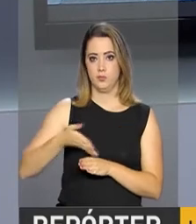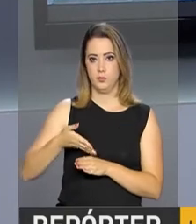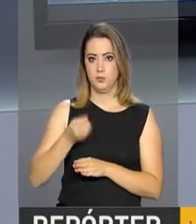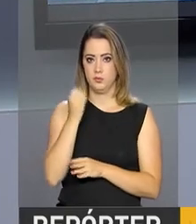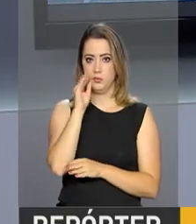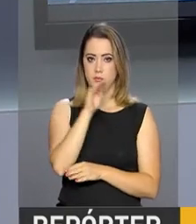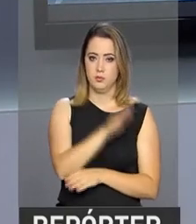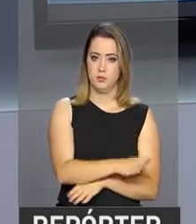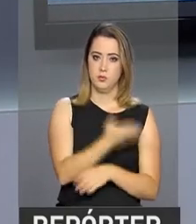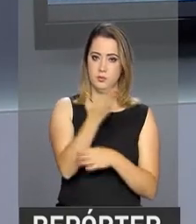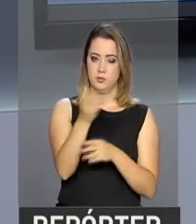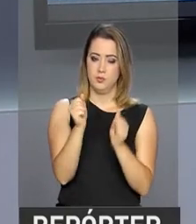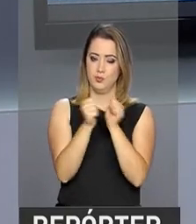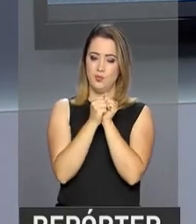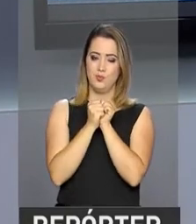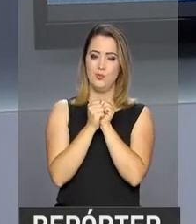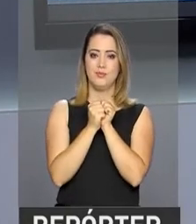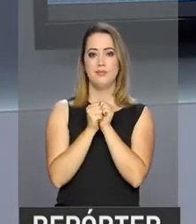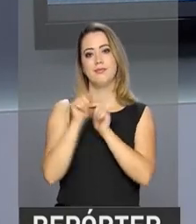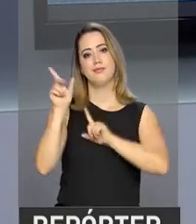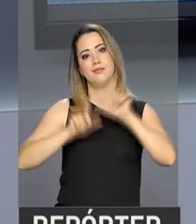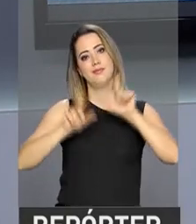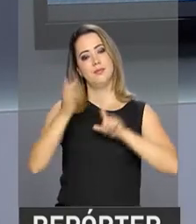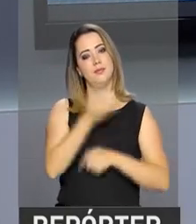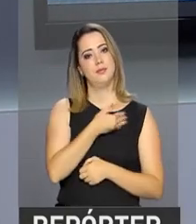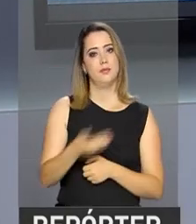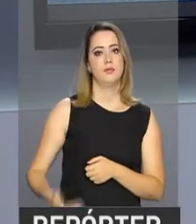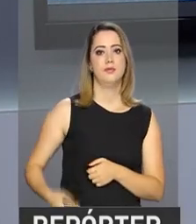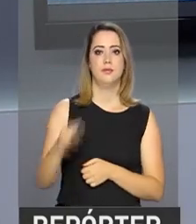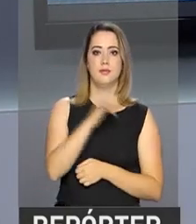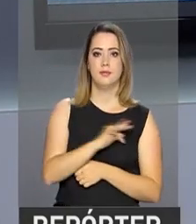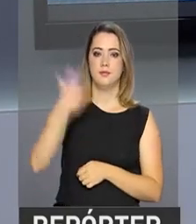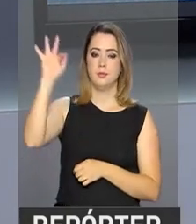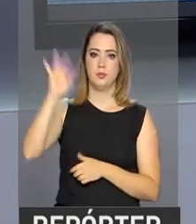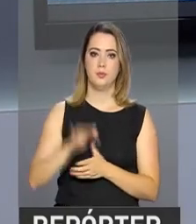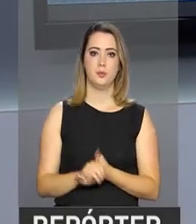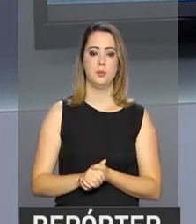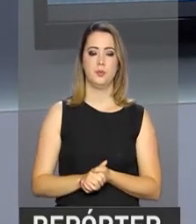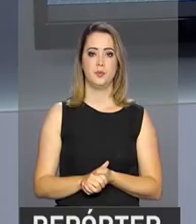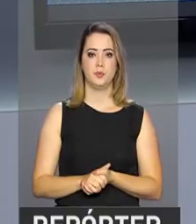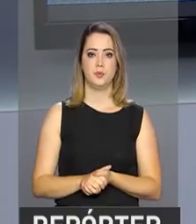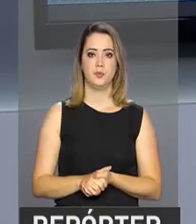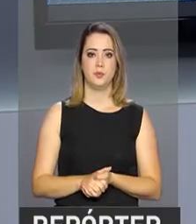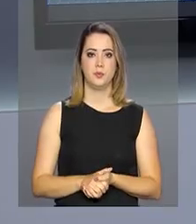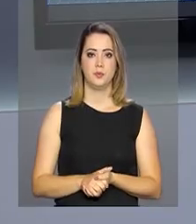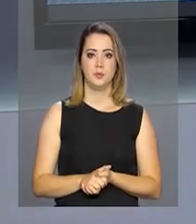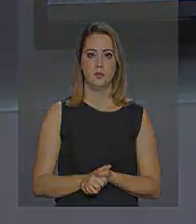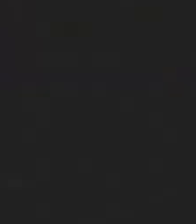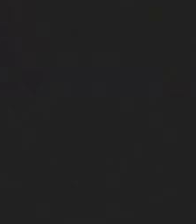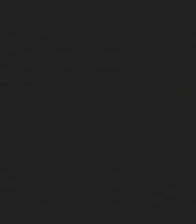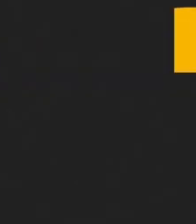uma boa tarde pra você e continue com a gente aqui na nbr a tv do governo federal